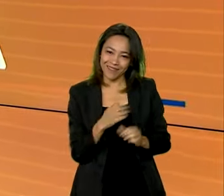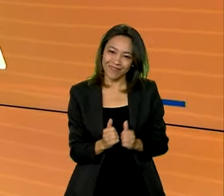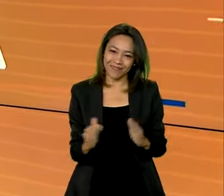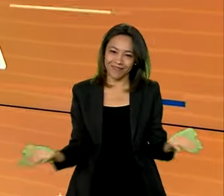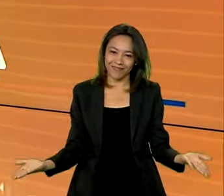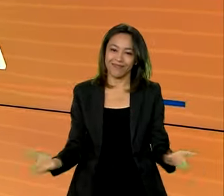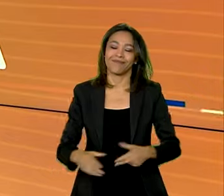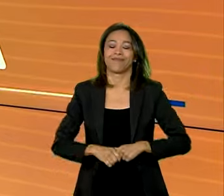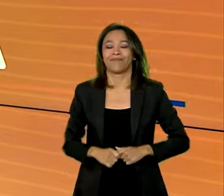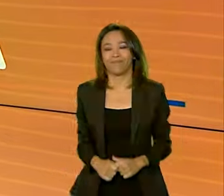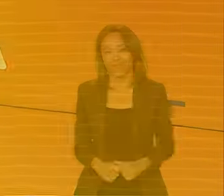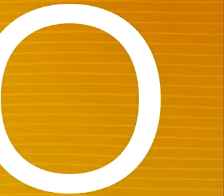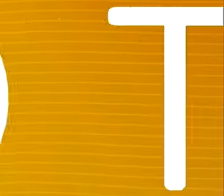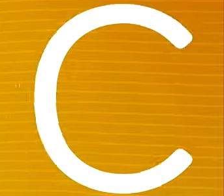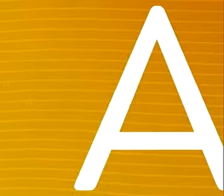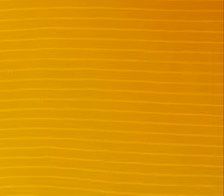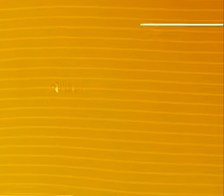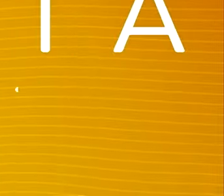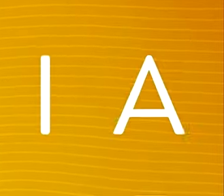começa agora.